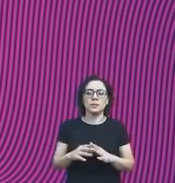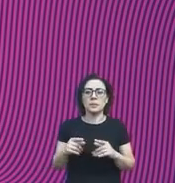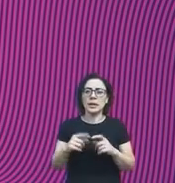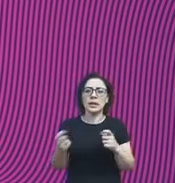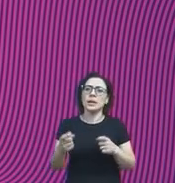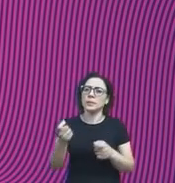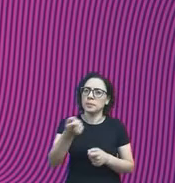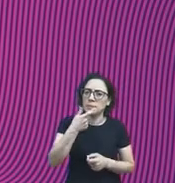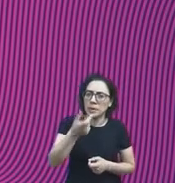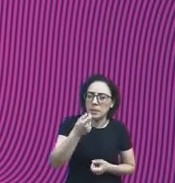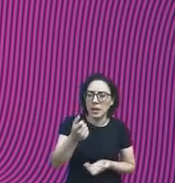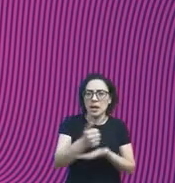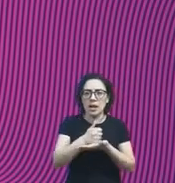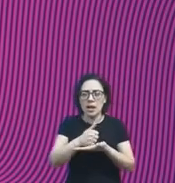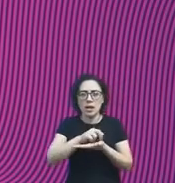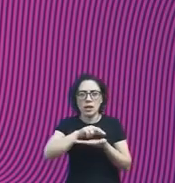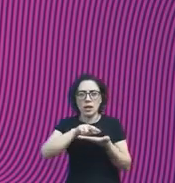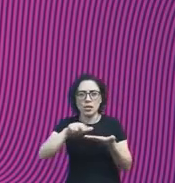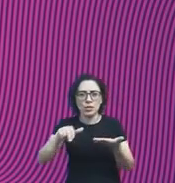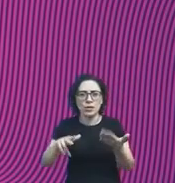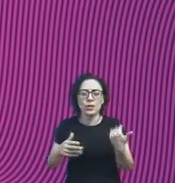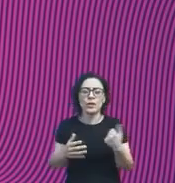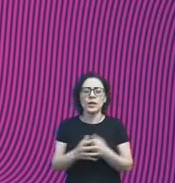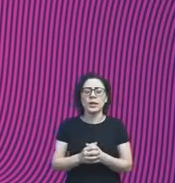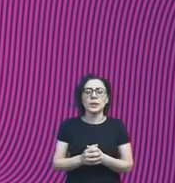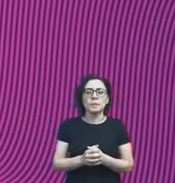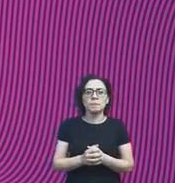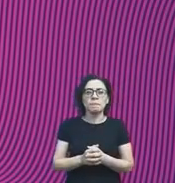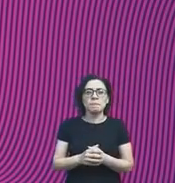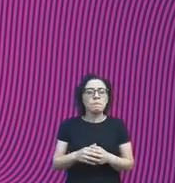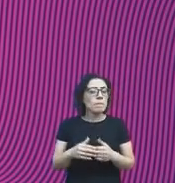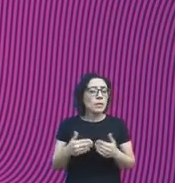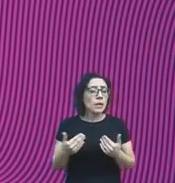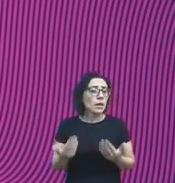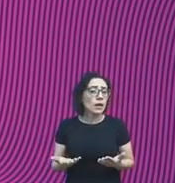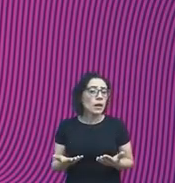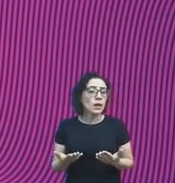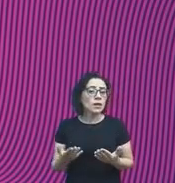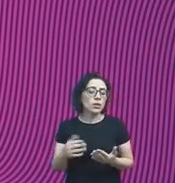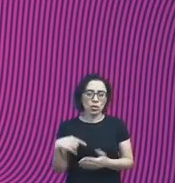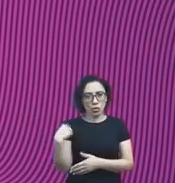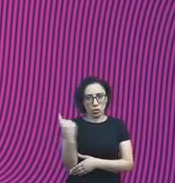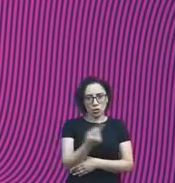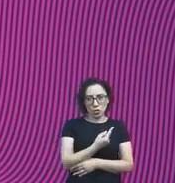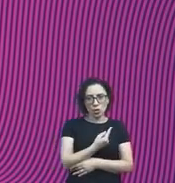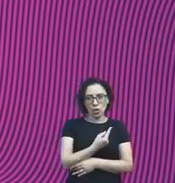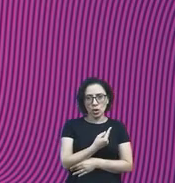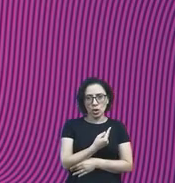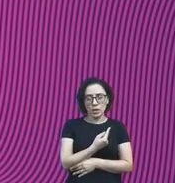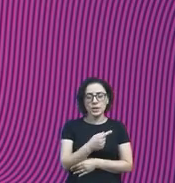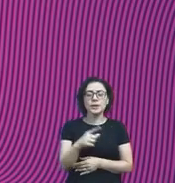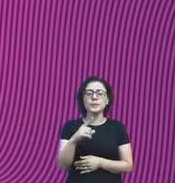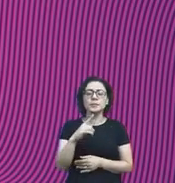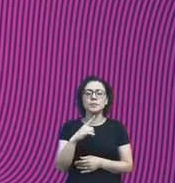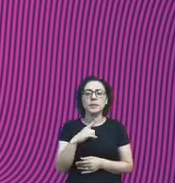na minha opinião, eles, na verdade, nós, temos grande parte da